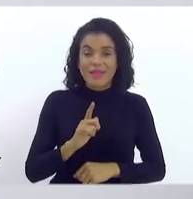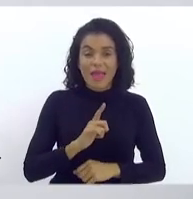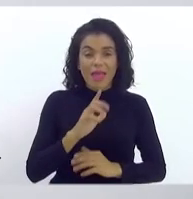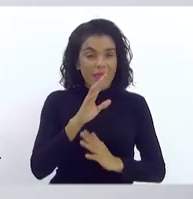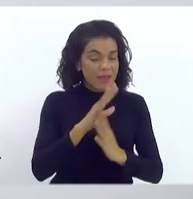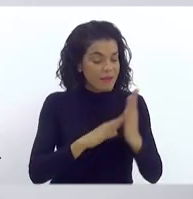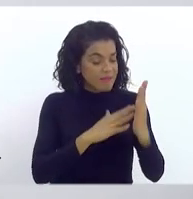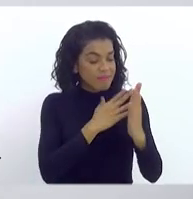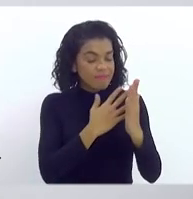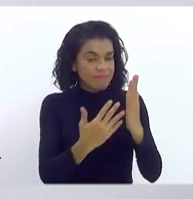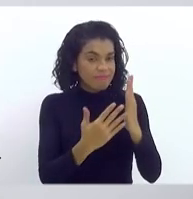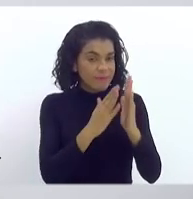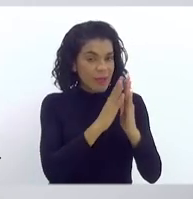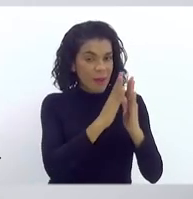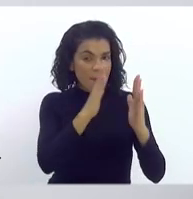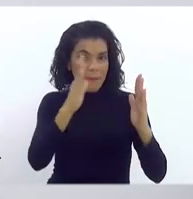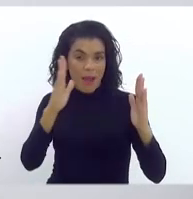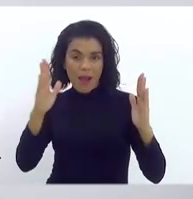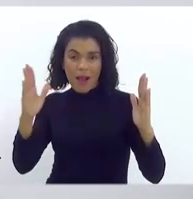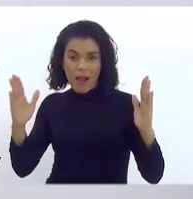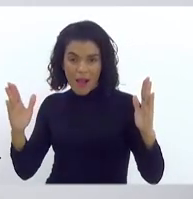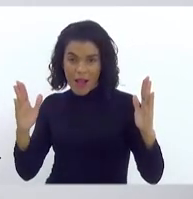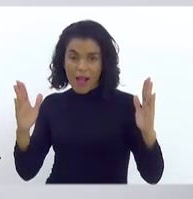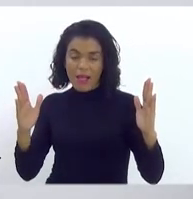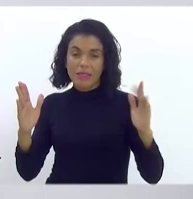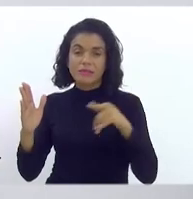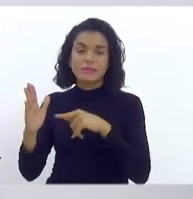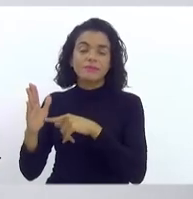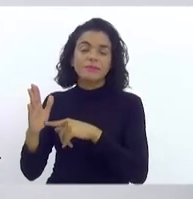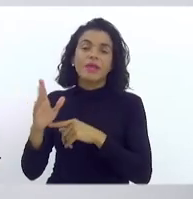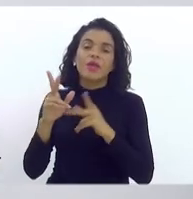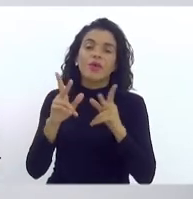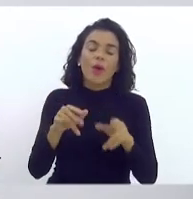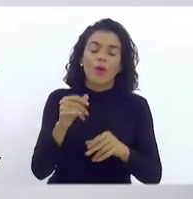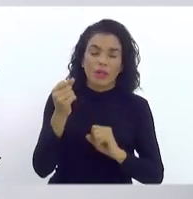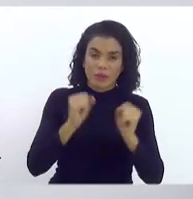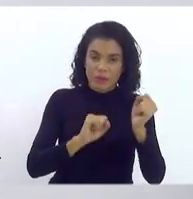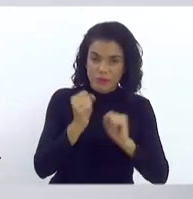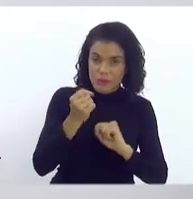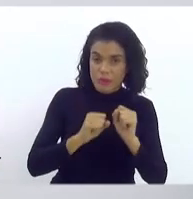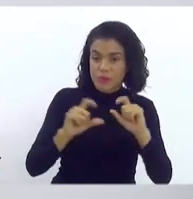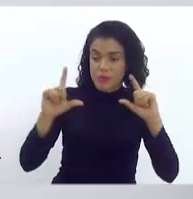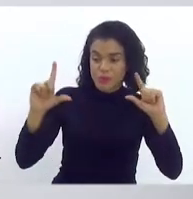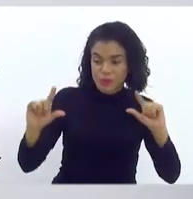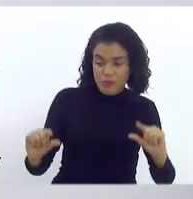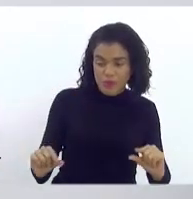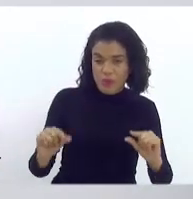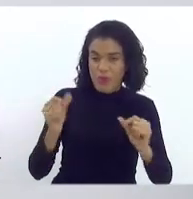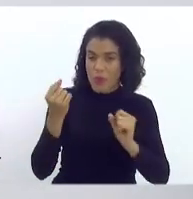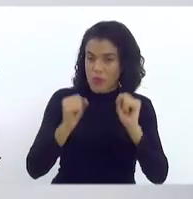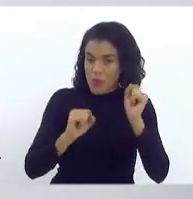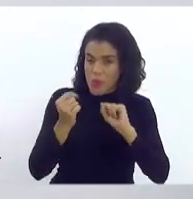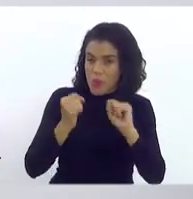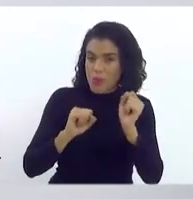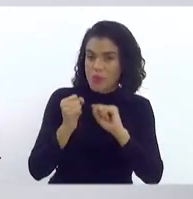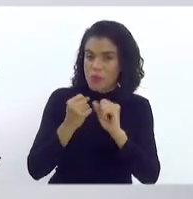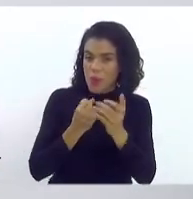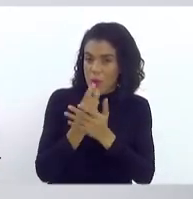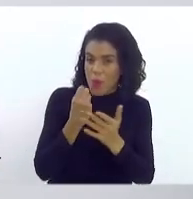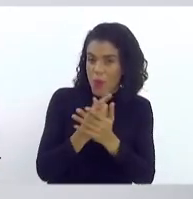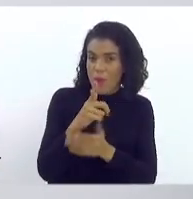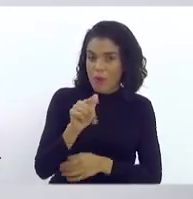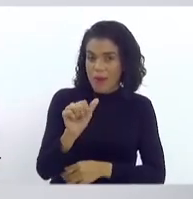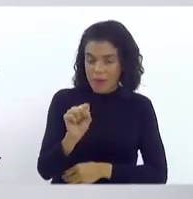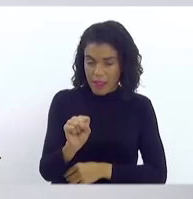projeções de demandas que são superdimensionadas, como foi a questão da indústria. Né? Houve uma redução da indústria, do consumo da indústria, no que